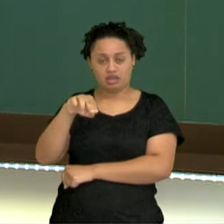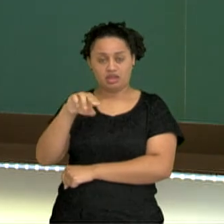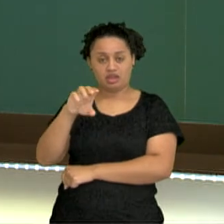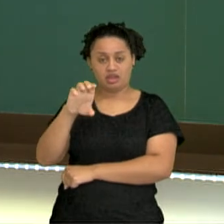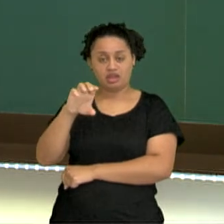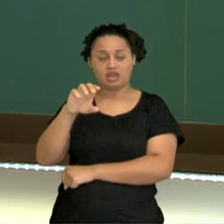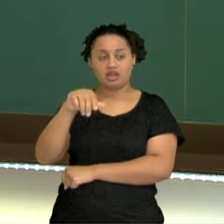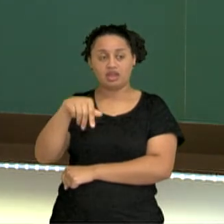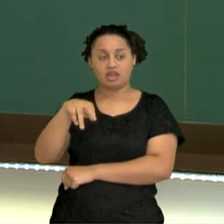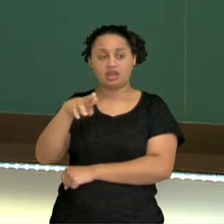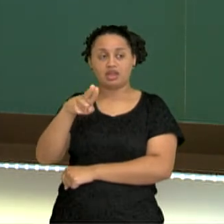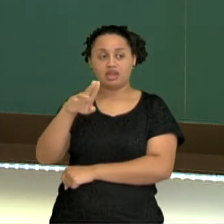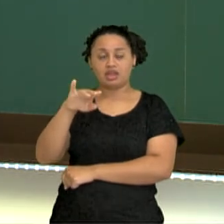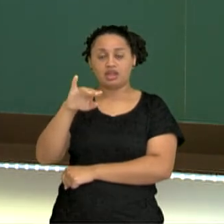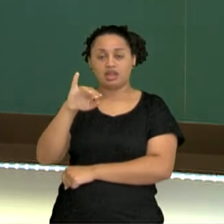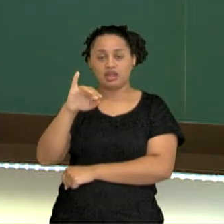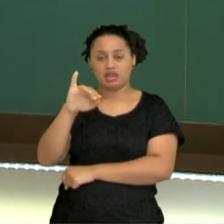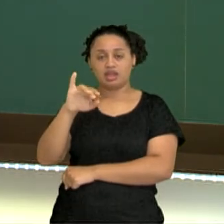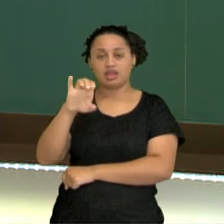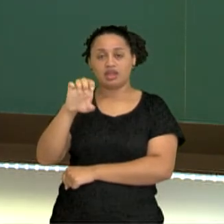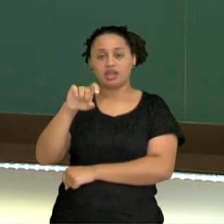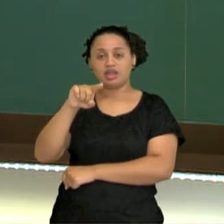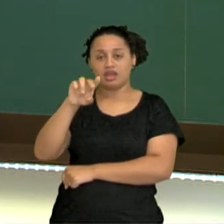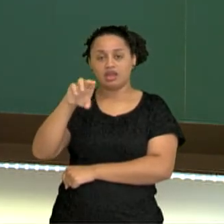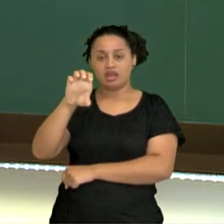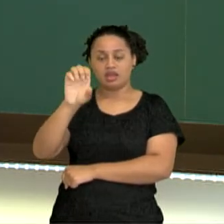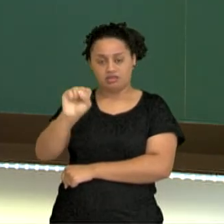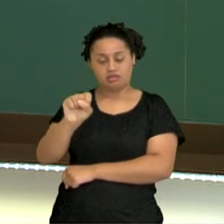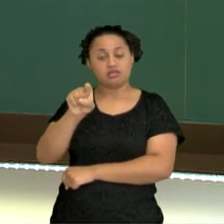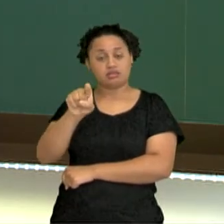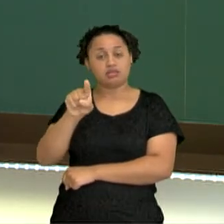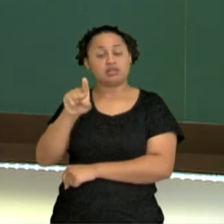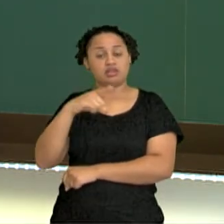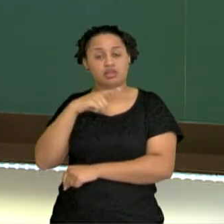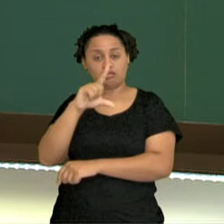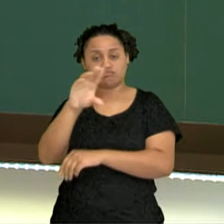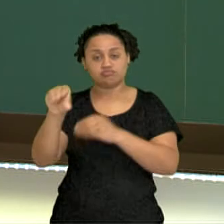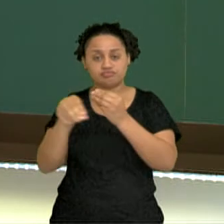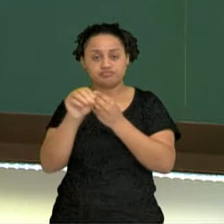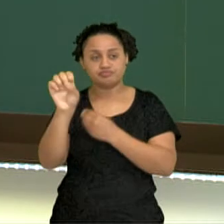o plural desse pronome. Então, quien e quienes existe, tá bom?